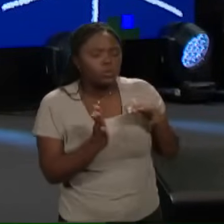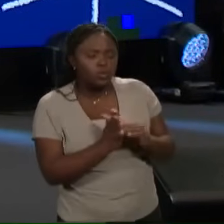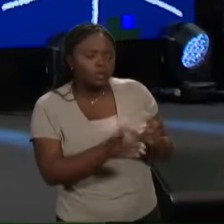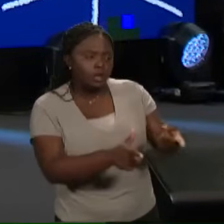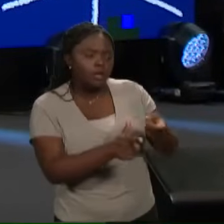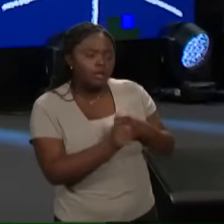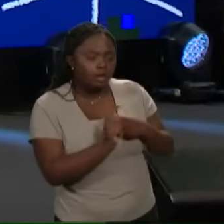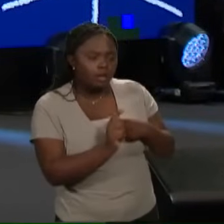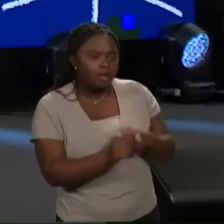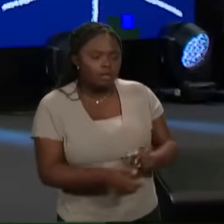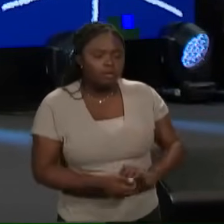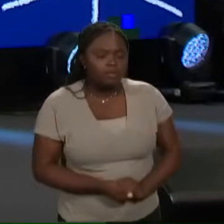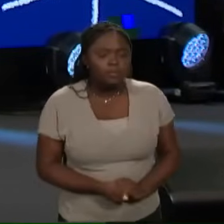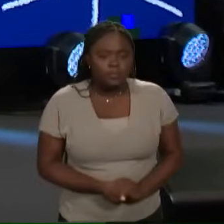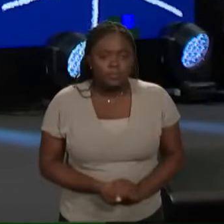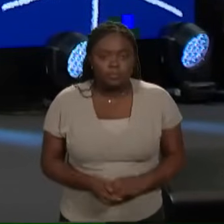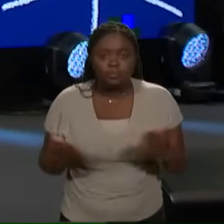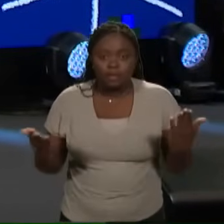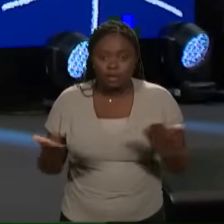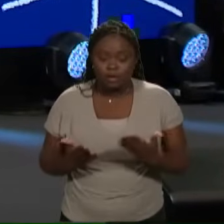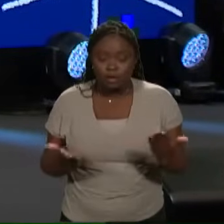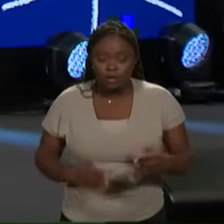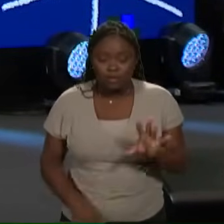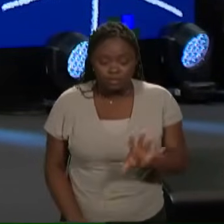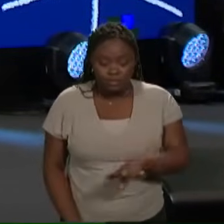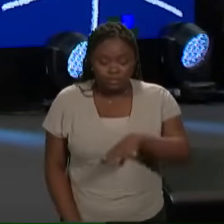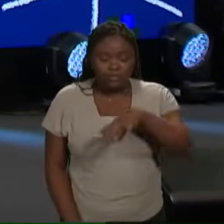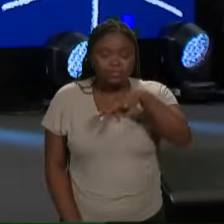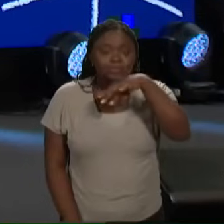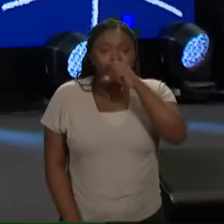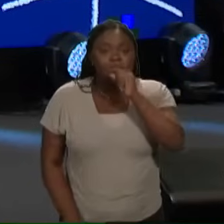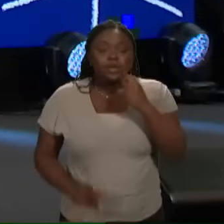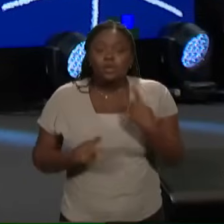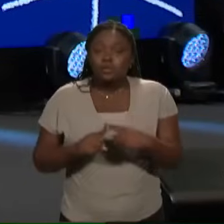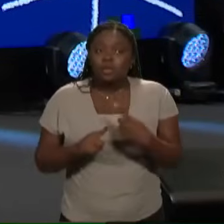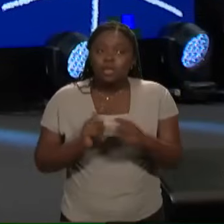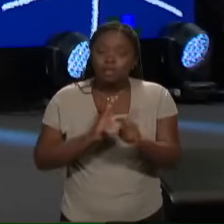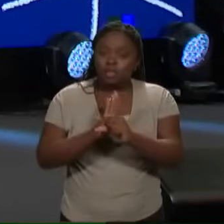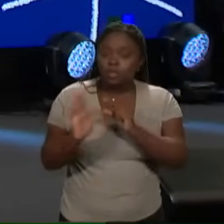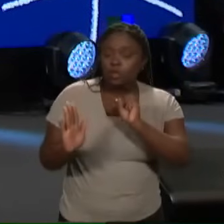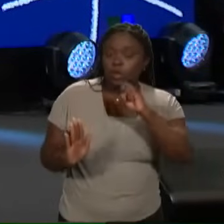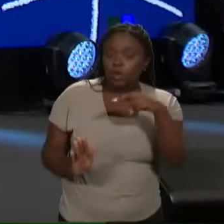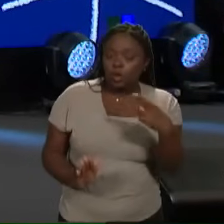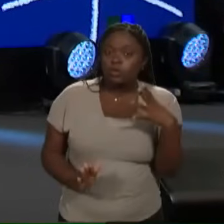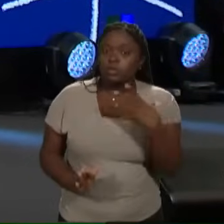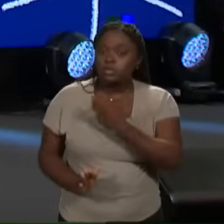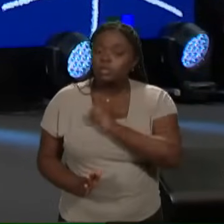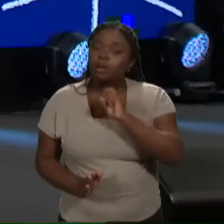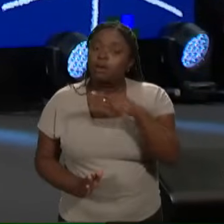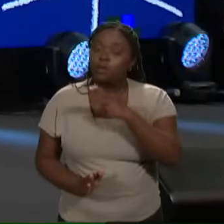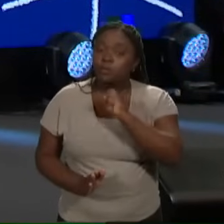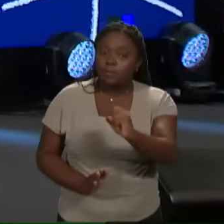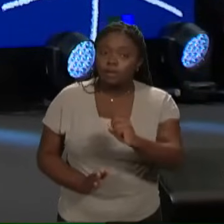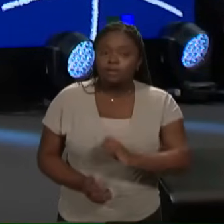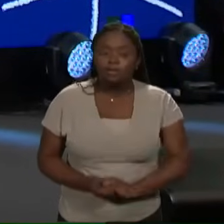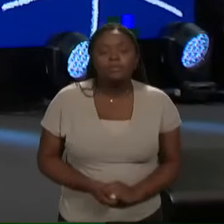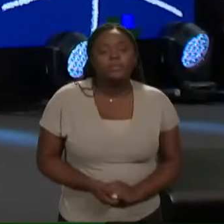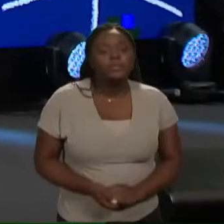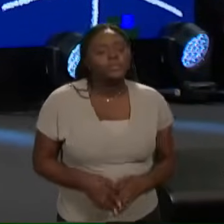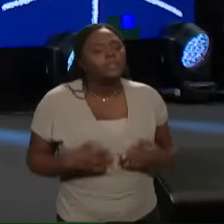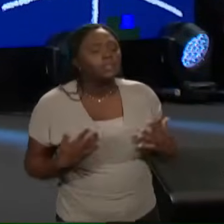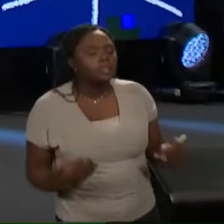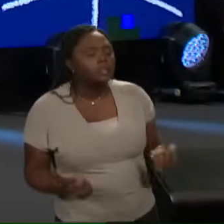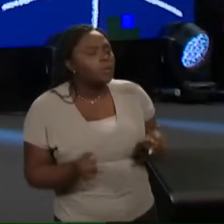devia. Agora respira fundo, porque esse verso aqui, ou ele te sara ou ele te mata. Assim